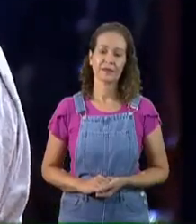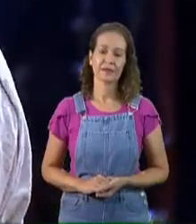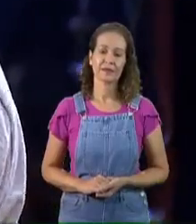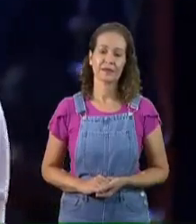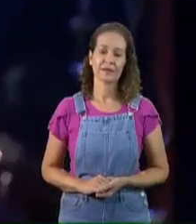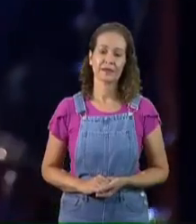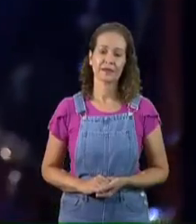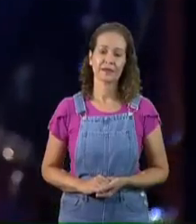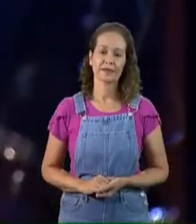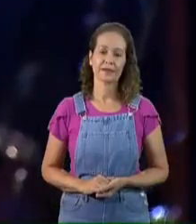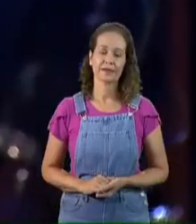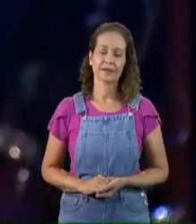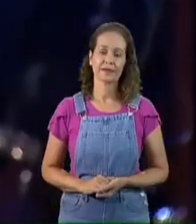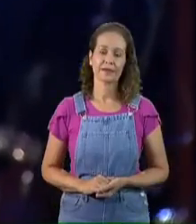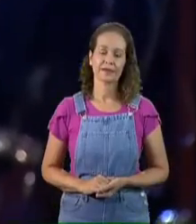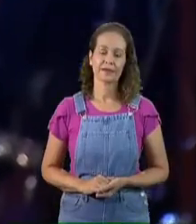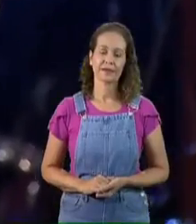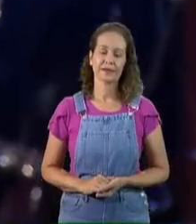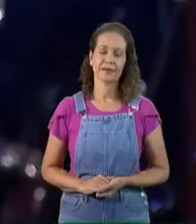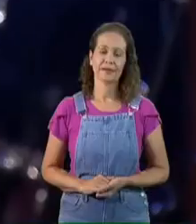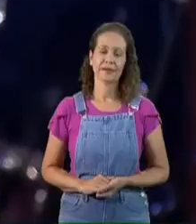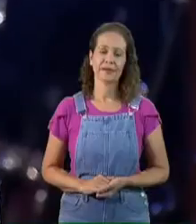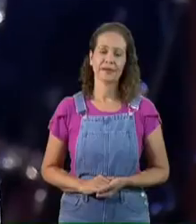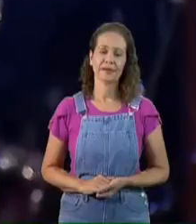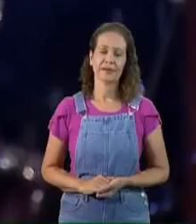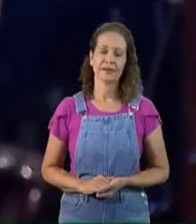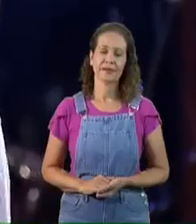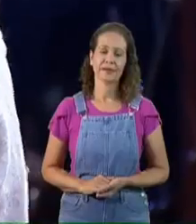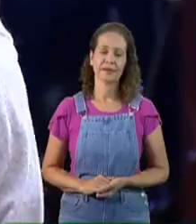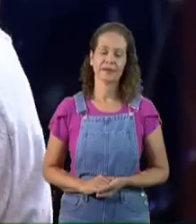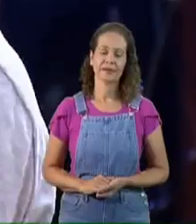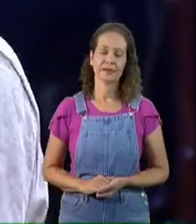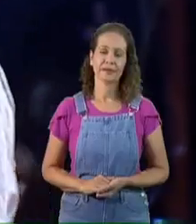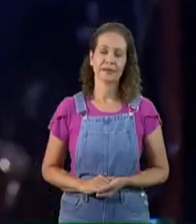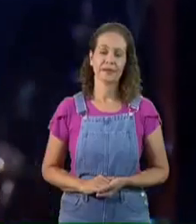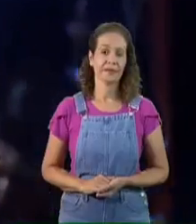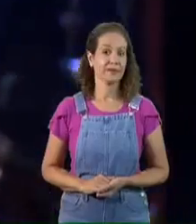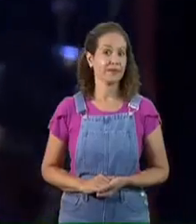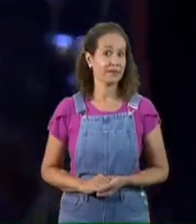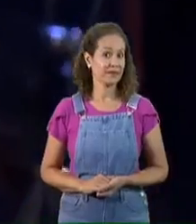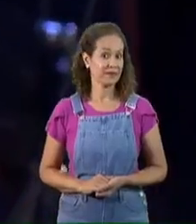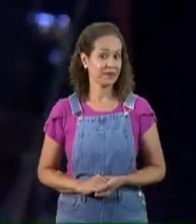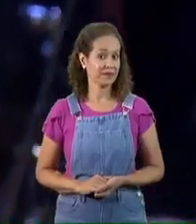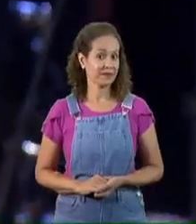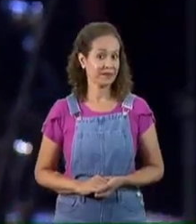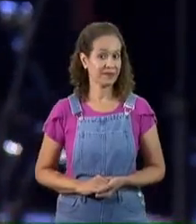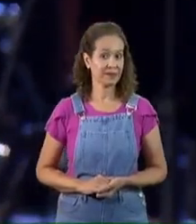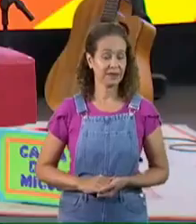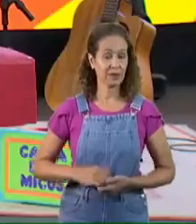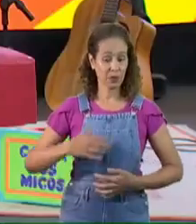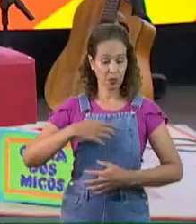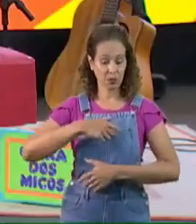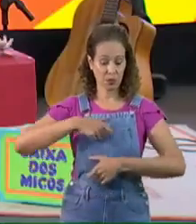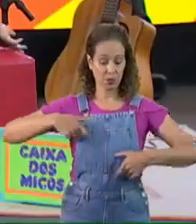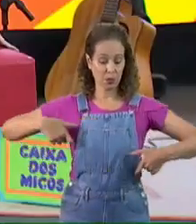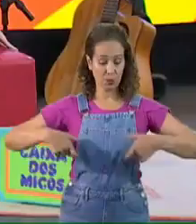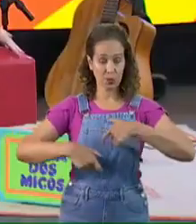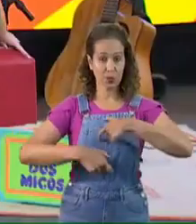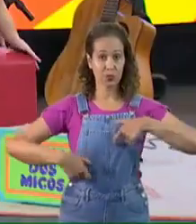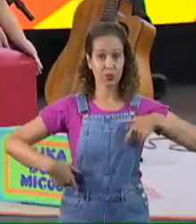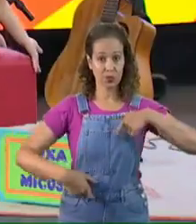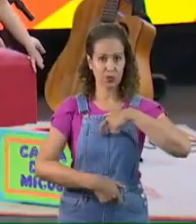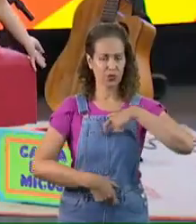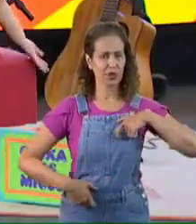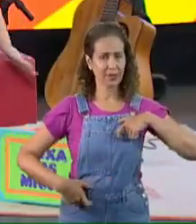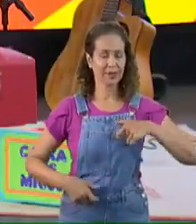Gratidão por um animal. Tigre. Um tigre? Por quê?